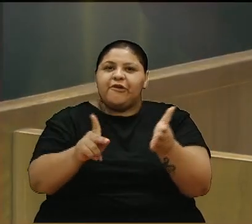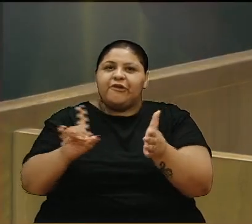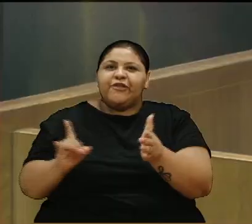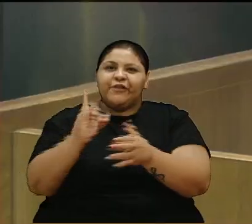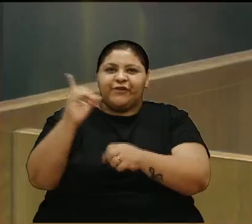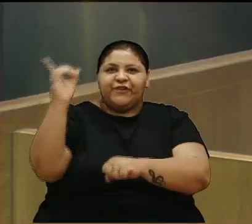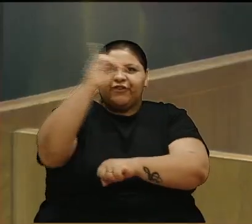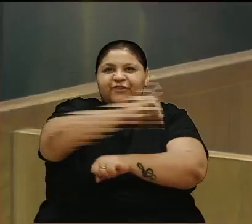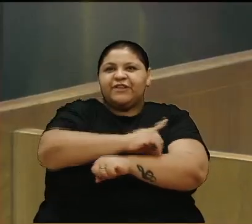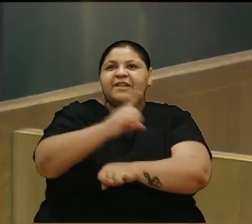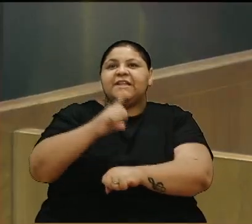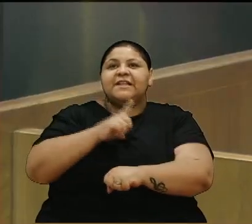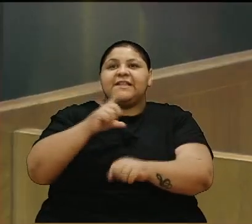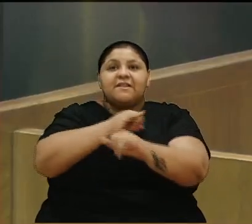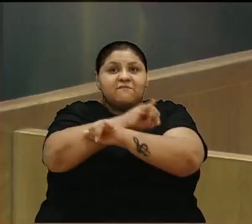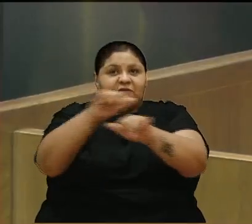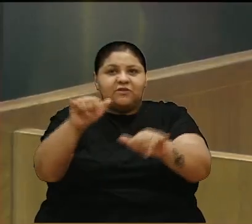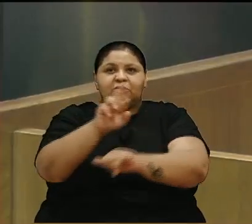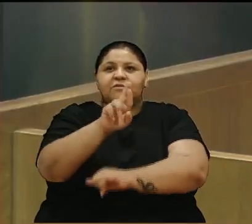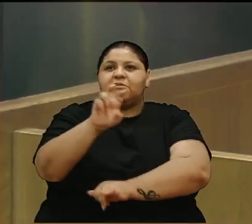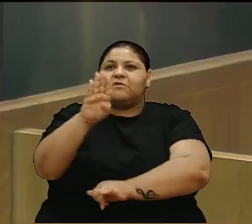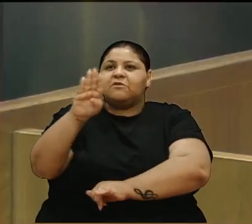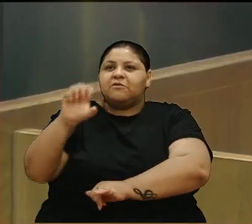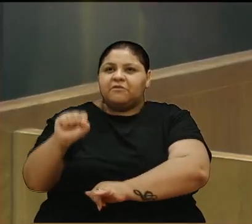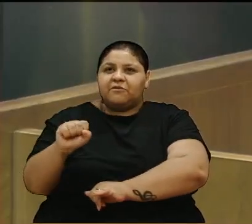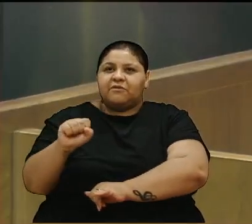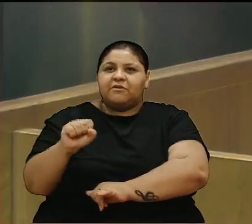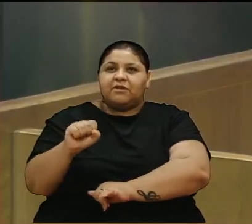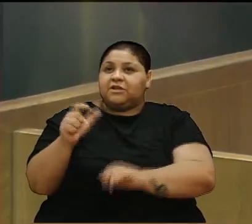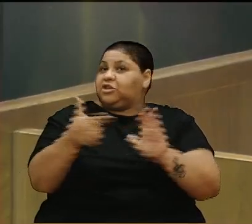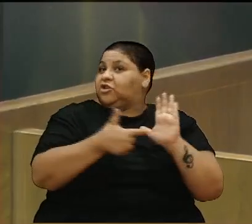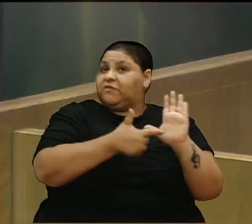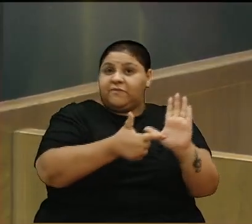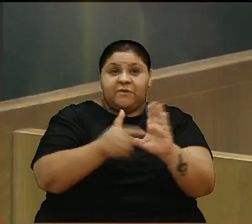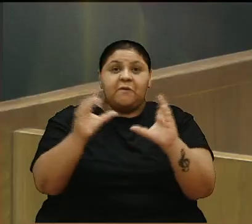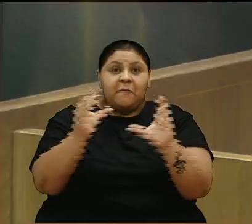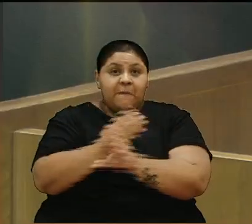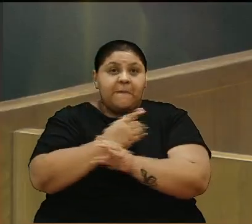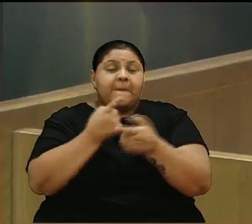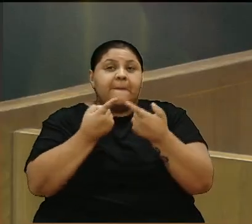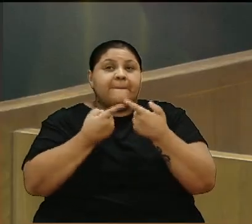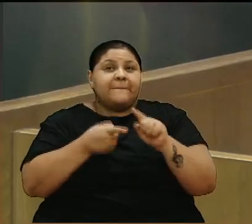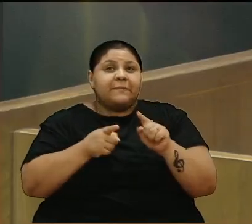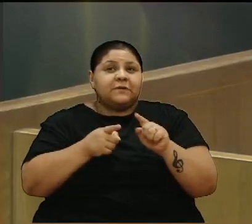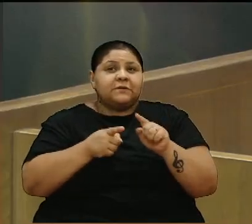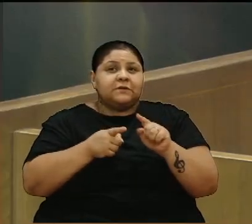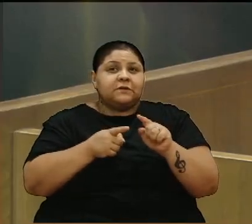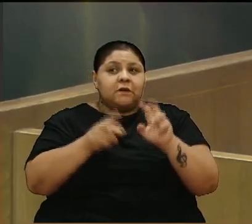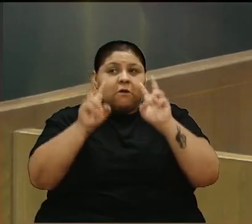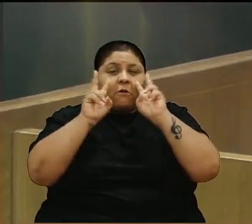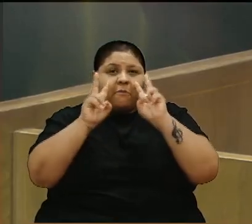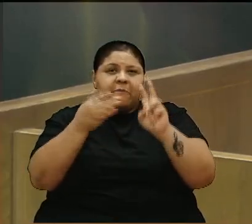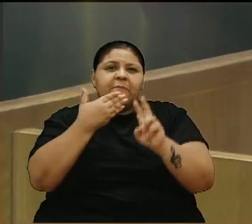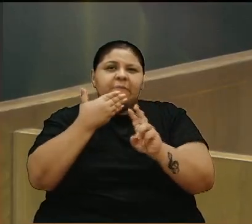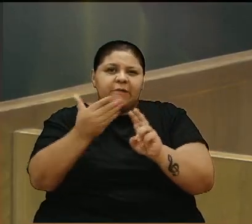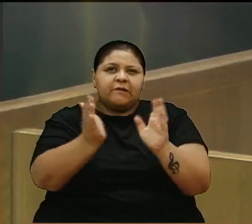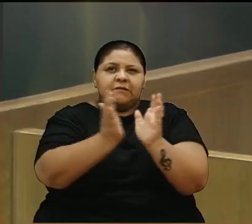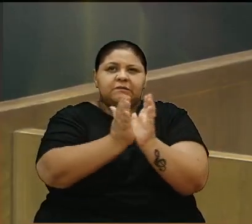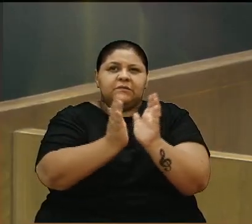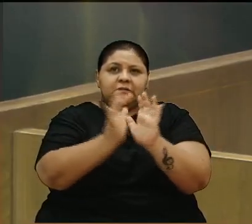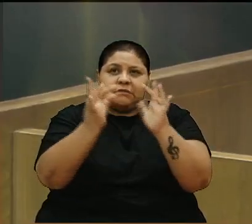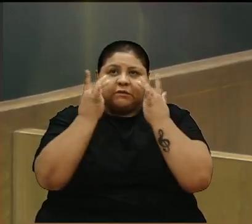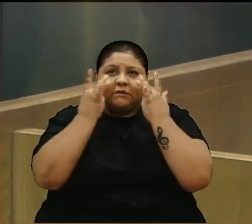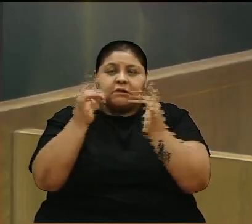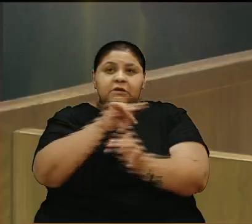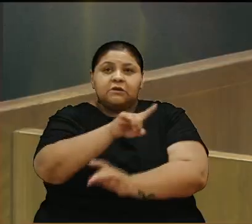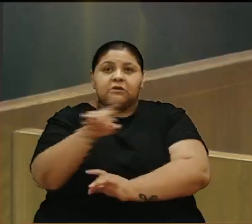dias teve uma matéria na RBS TV. E eu quero... a gente não vai mostrar a matéria completa, mas eu quero que a gente assista, peço aos colegas um pouquinho de atenção, para que a